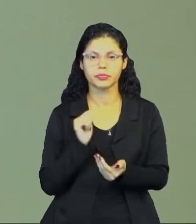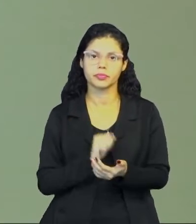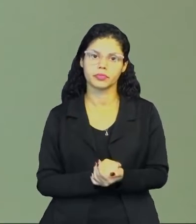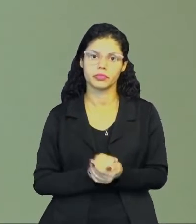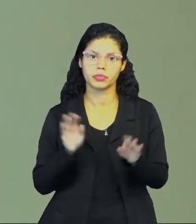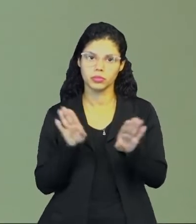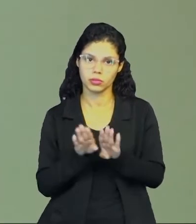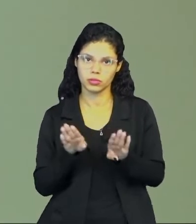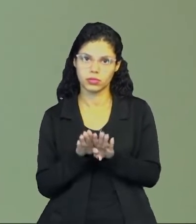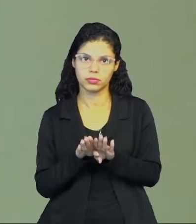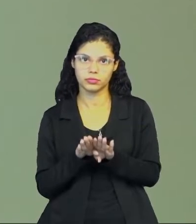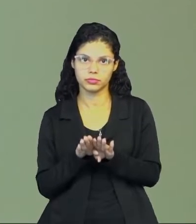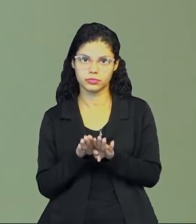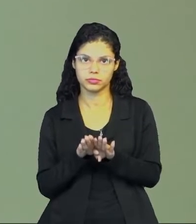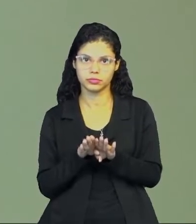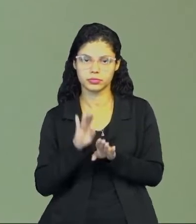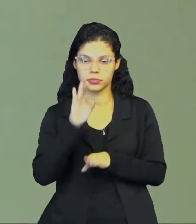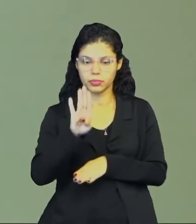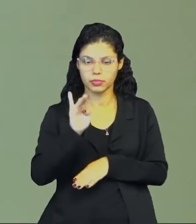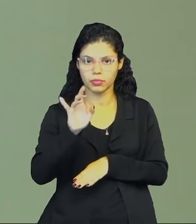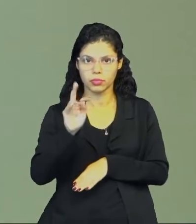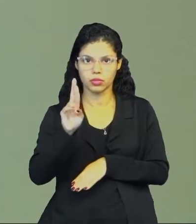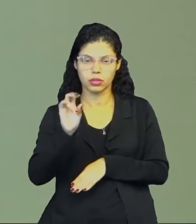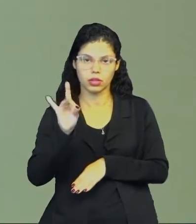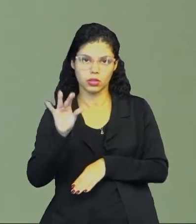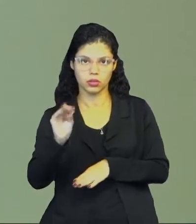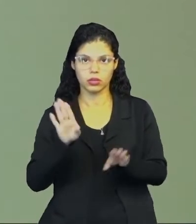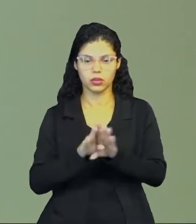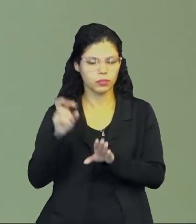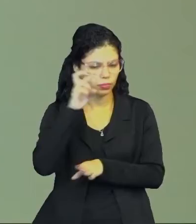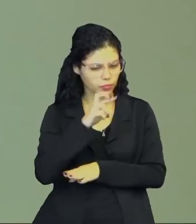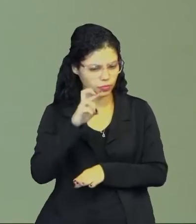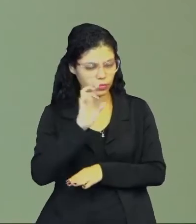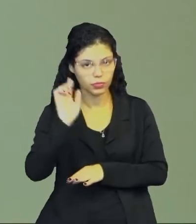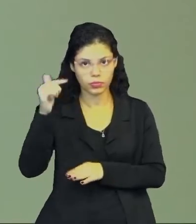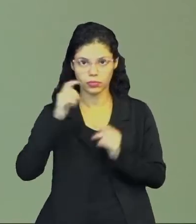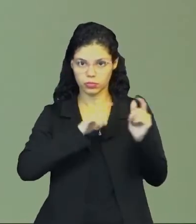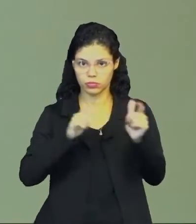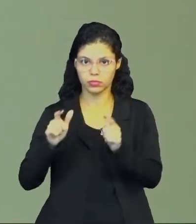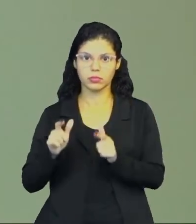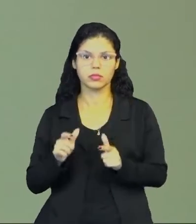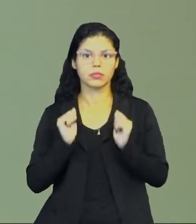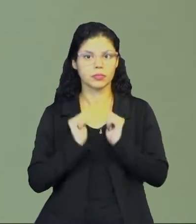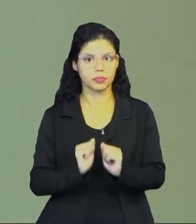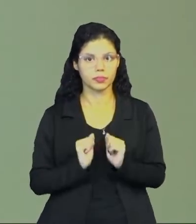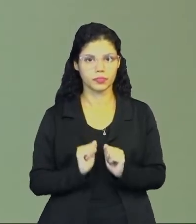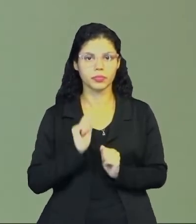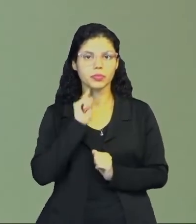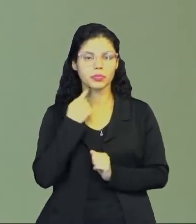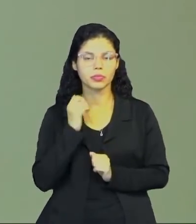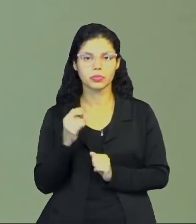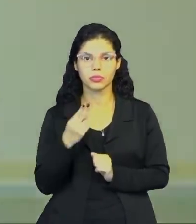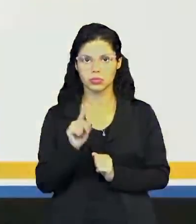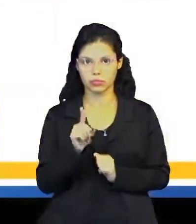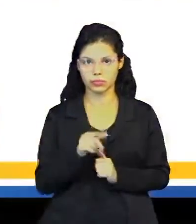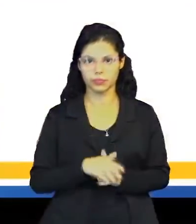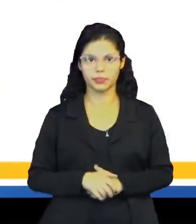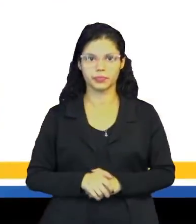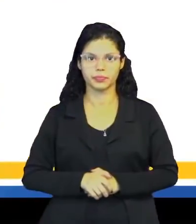E também essa questão de ser bioindicadores, que principalmente vai analisar se aquele ambiente ele pode estar poluído ou